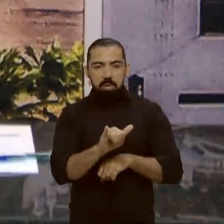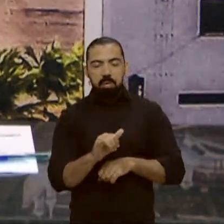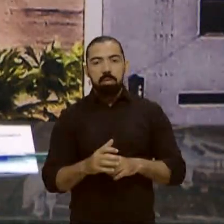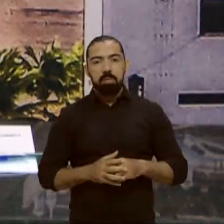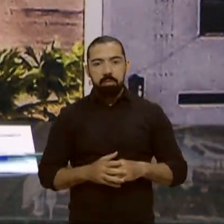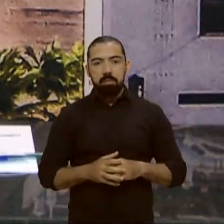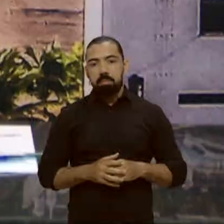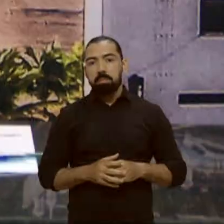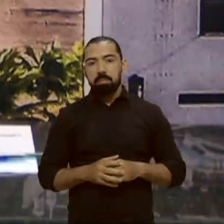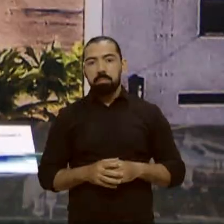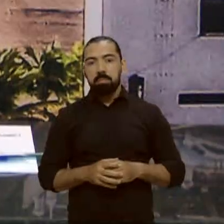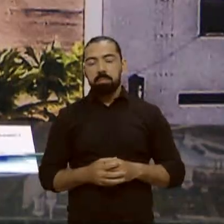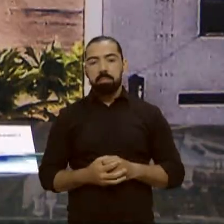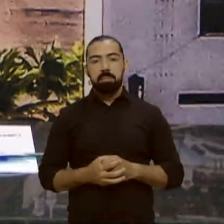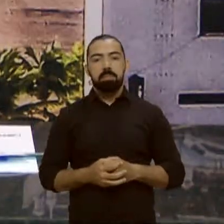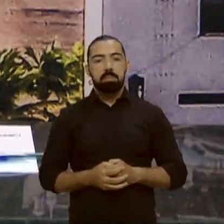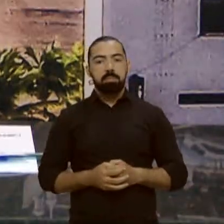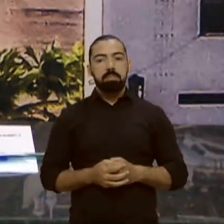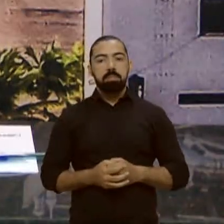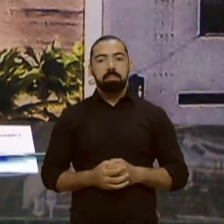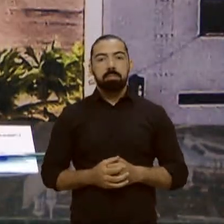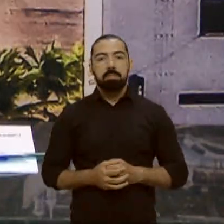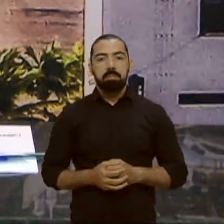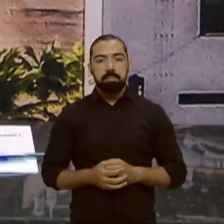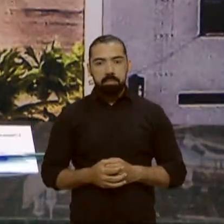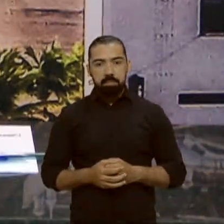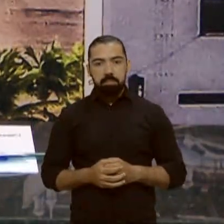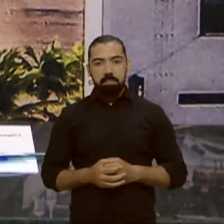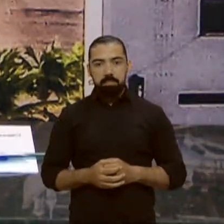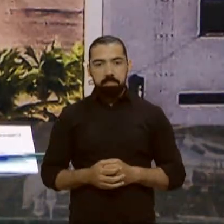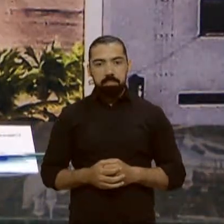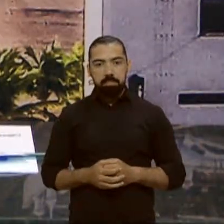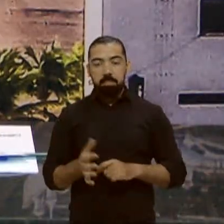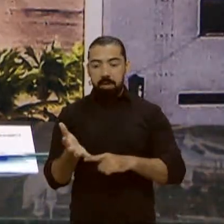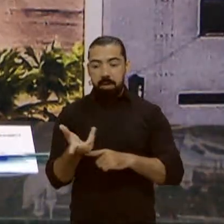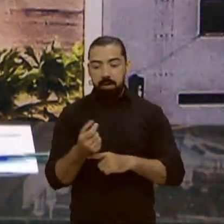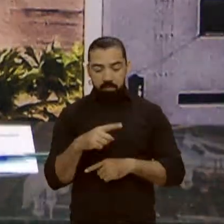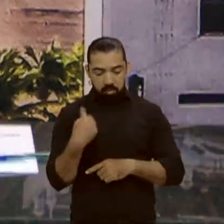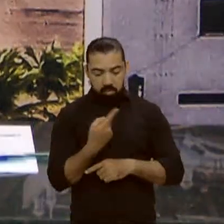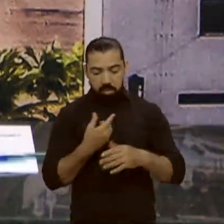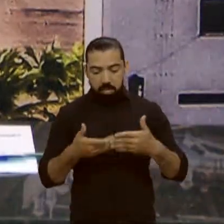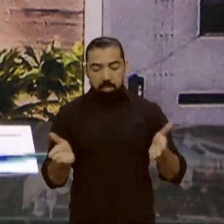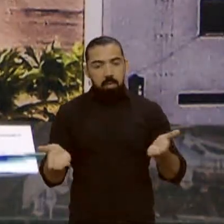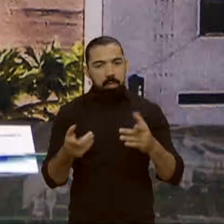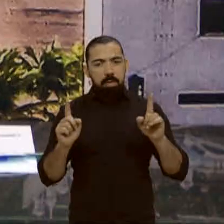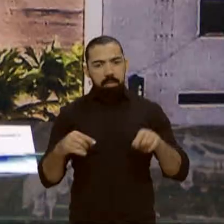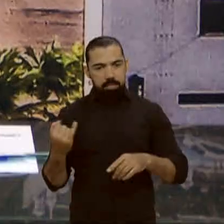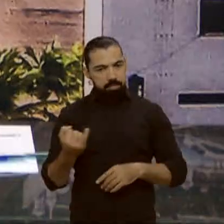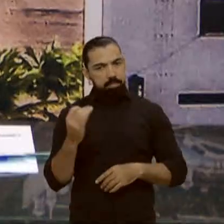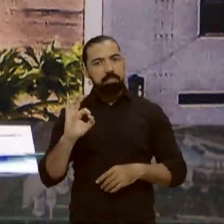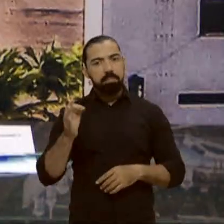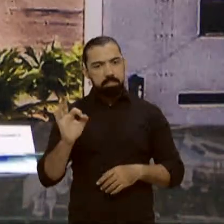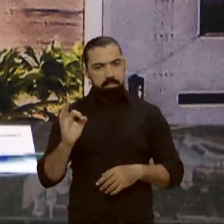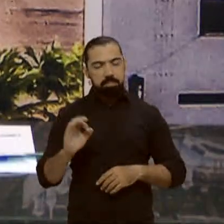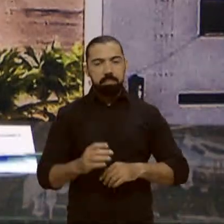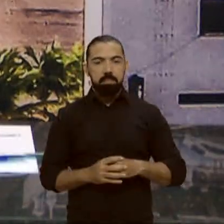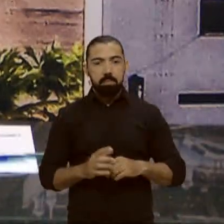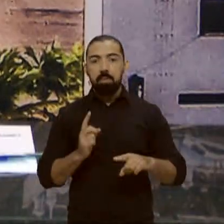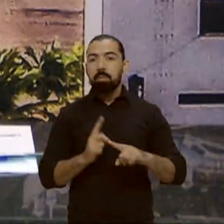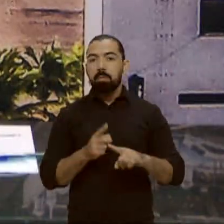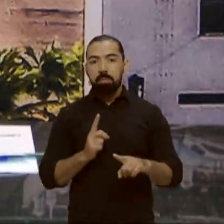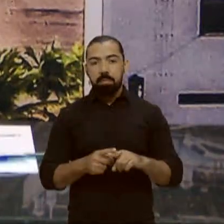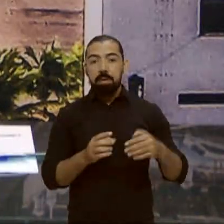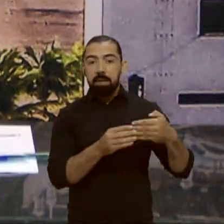ou artifícios ilegítimos. Este evento que abrimos hoje é de suma importância, porque traz